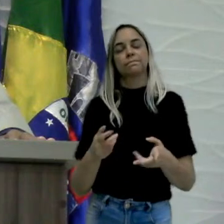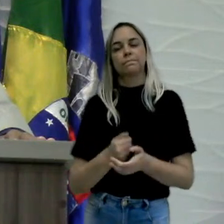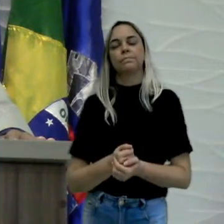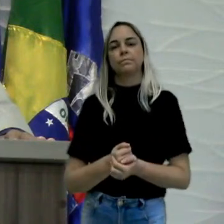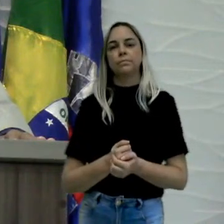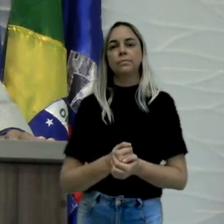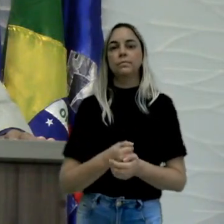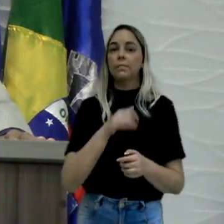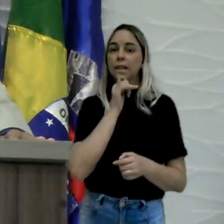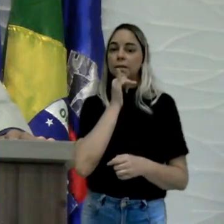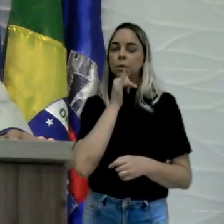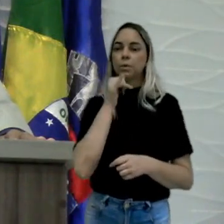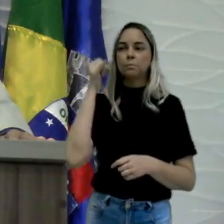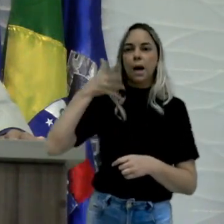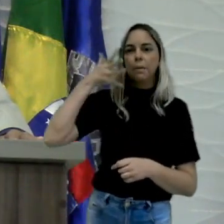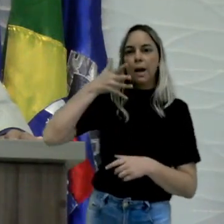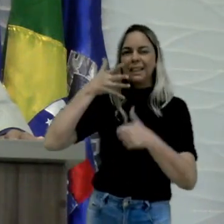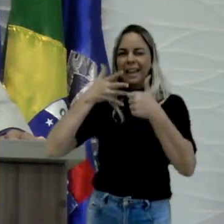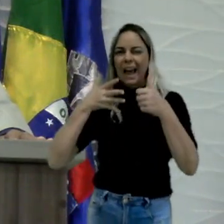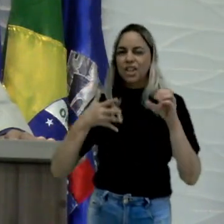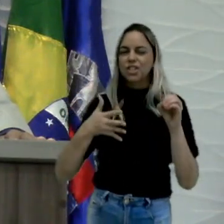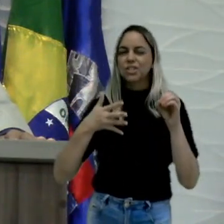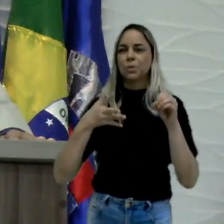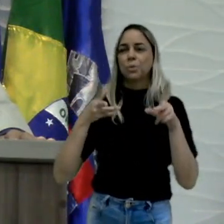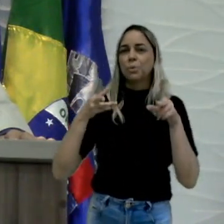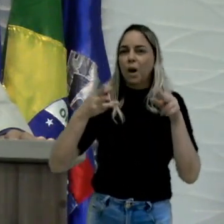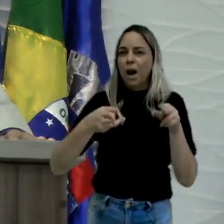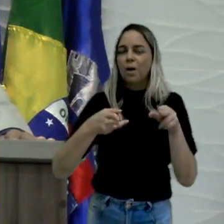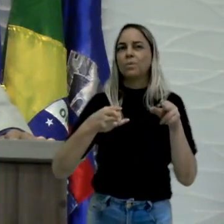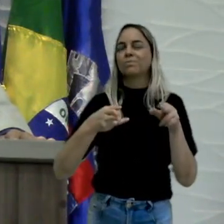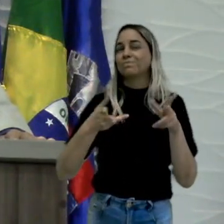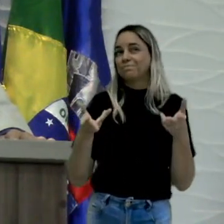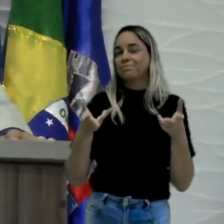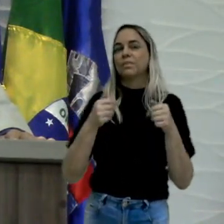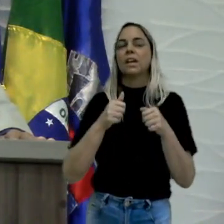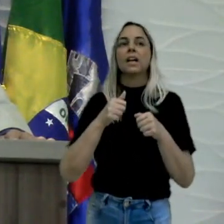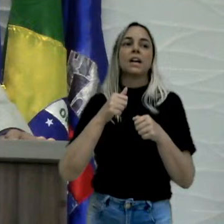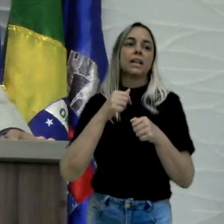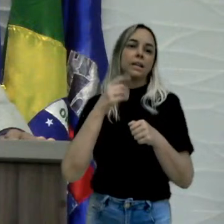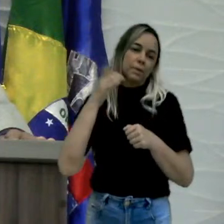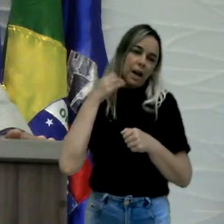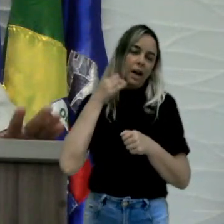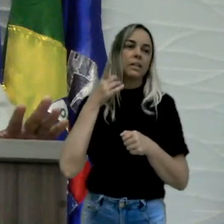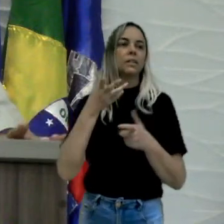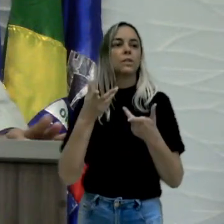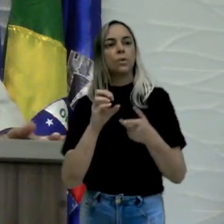discursos, é um alinhamento só. Deputada, água, governadora e